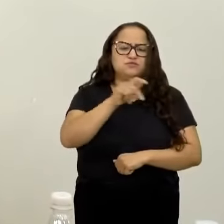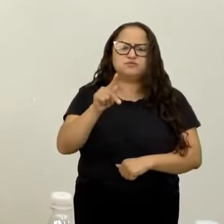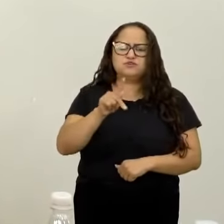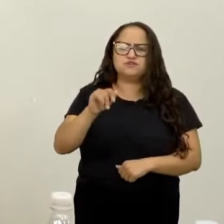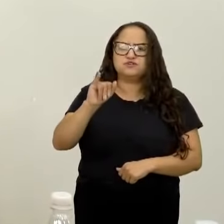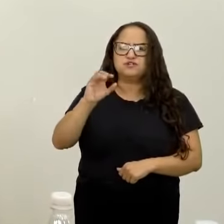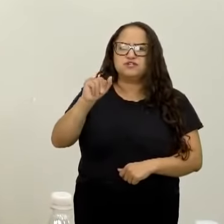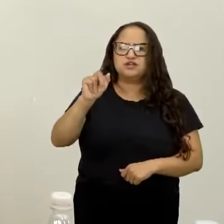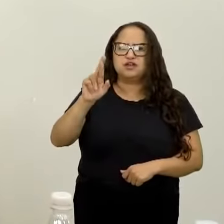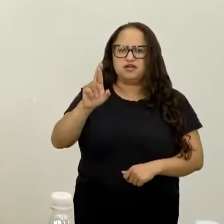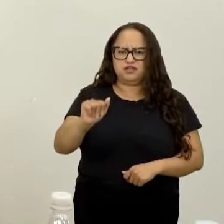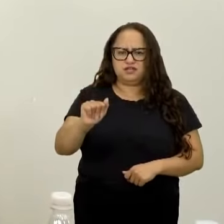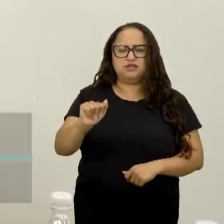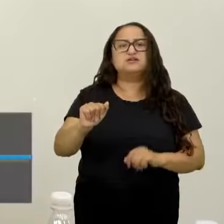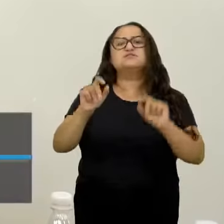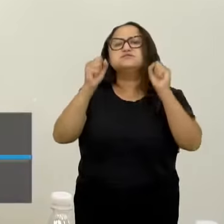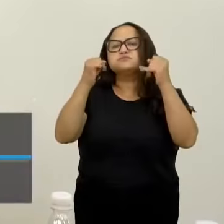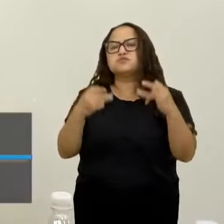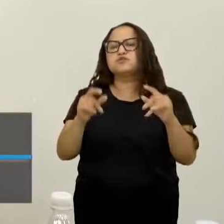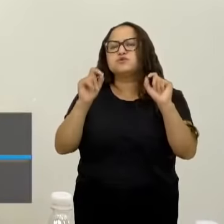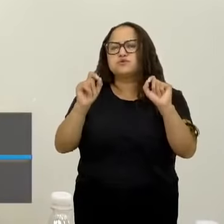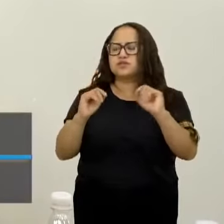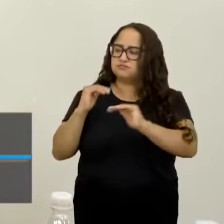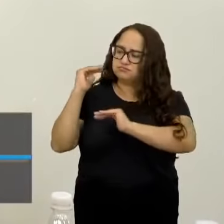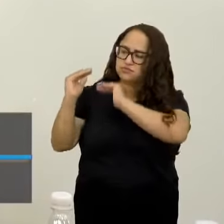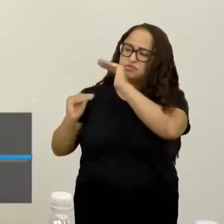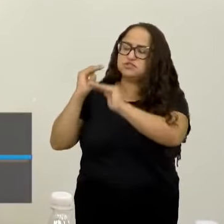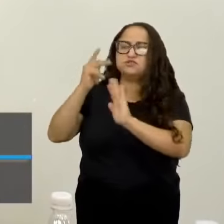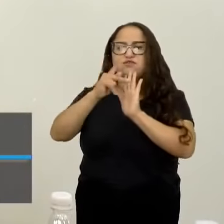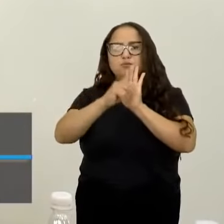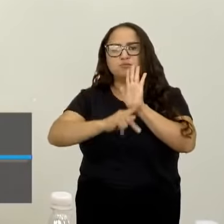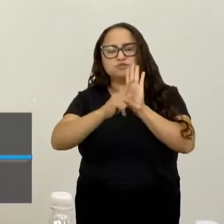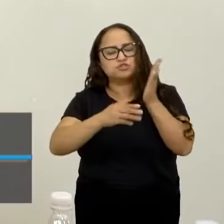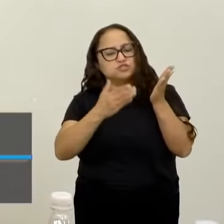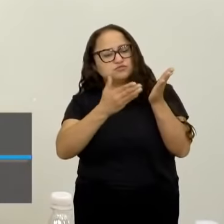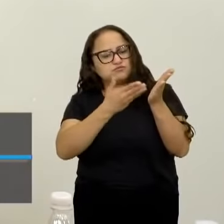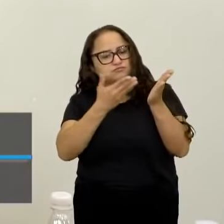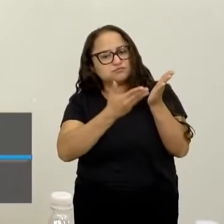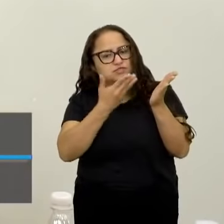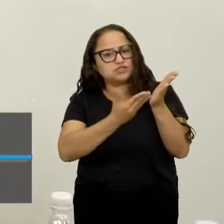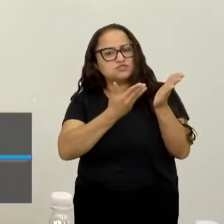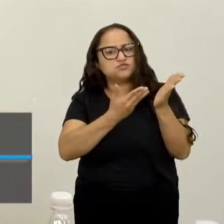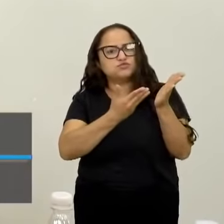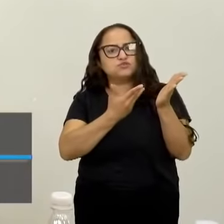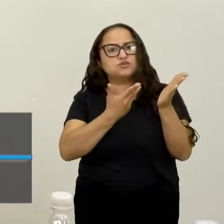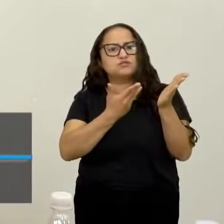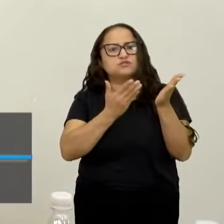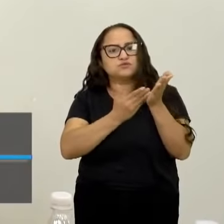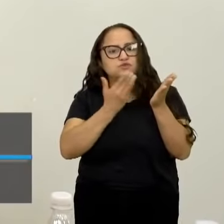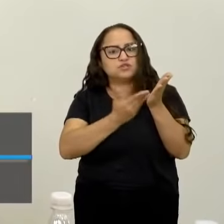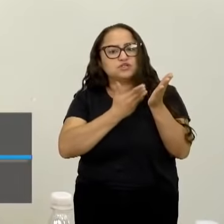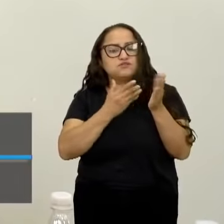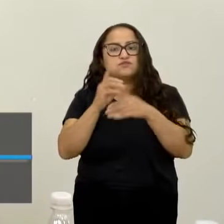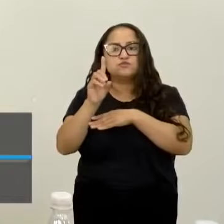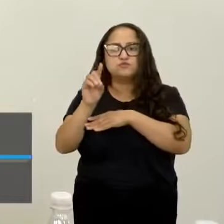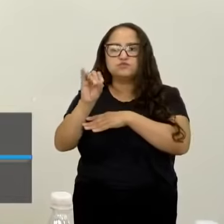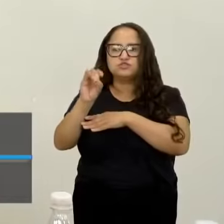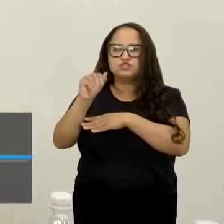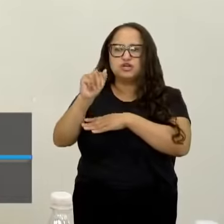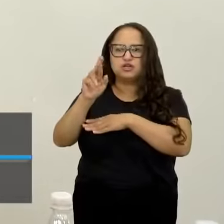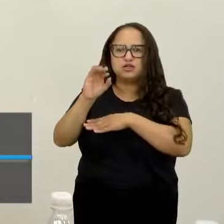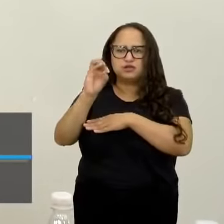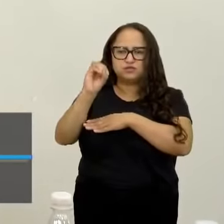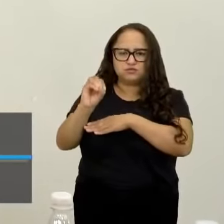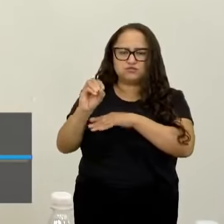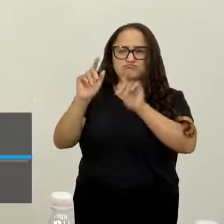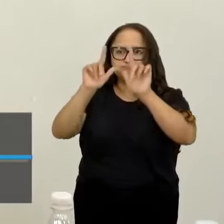Iara é coloca o seguinte que ela desenvolveu um projeto de leitura com o livro é o Diário de Anne Frank em